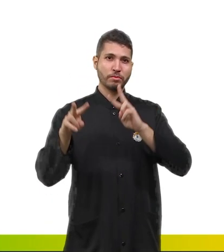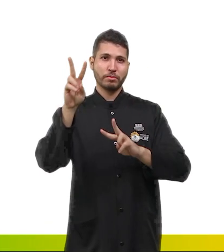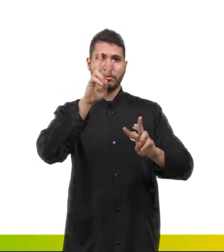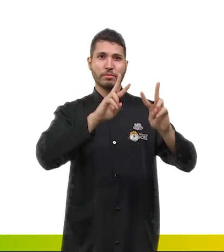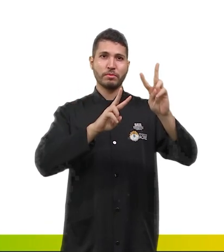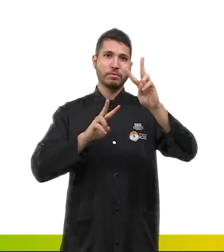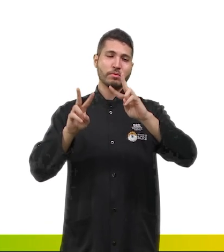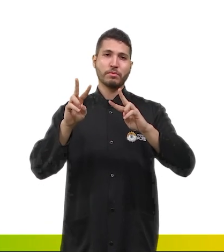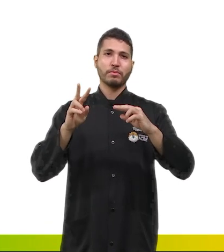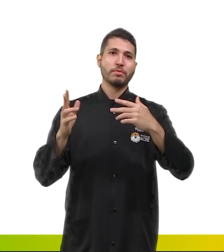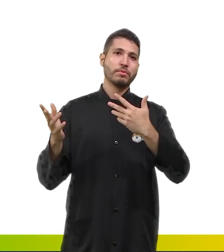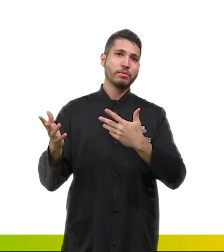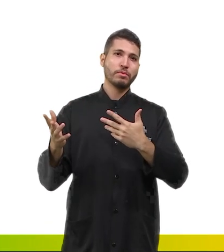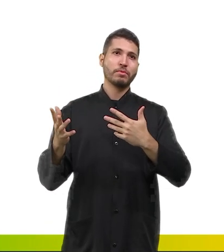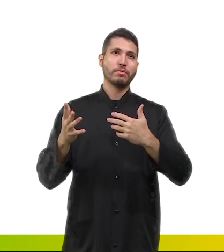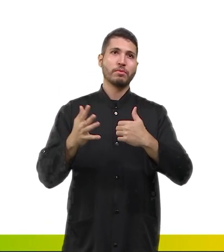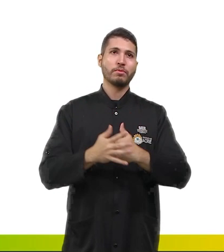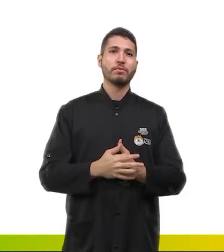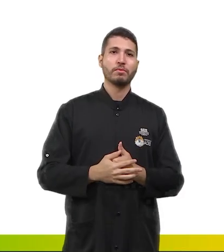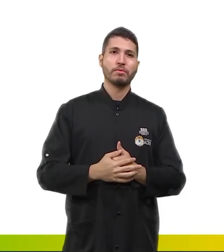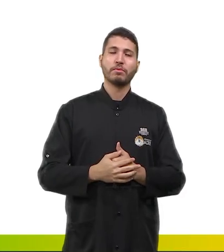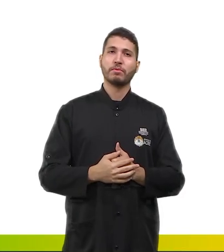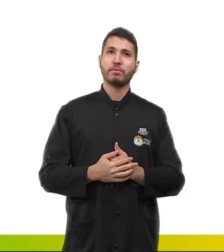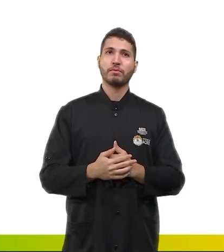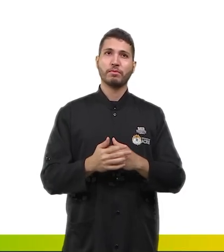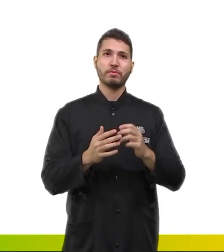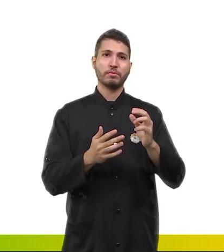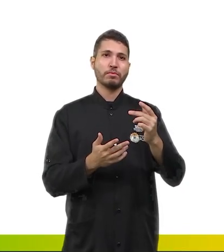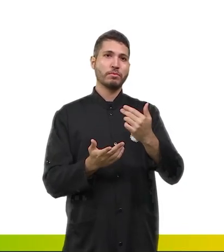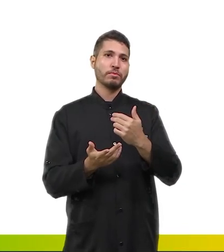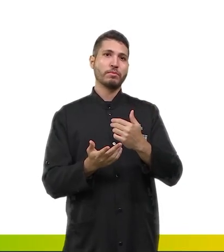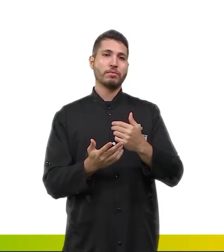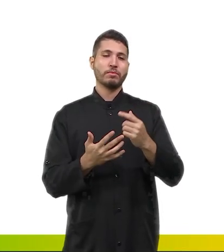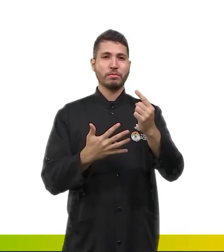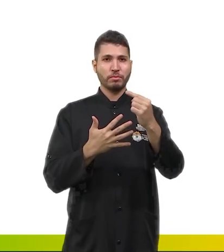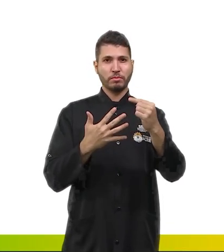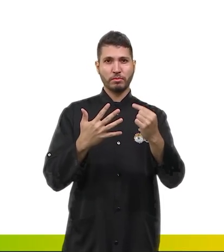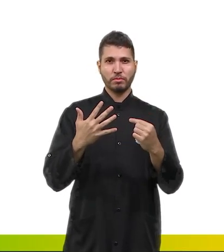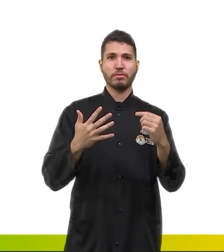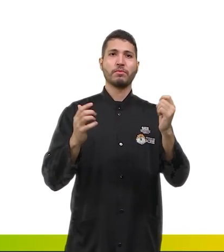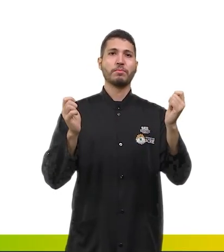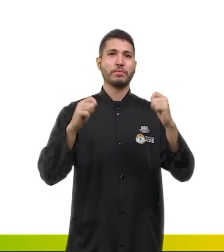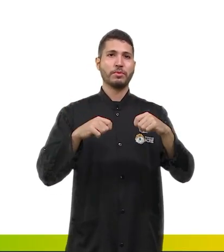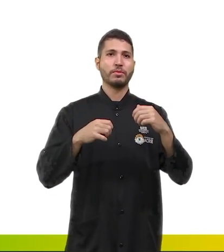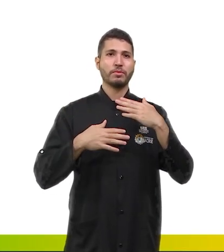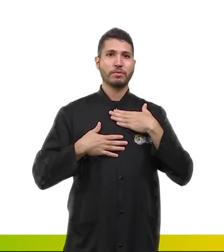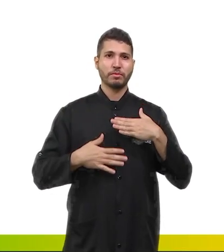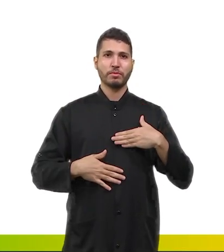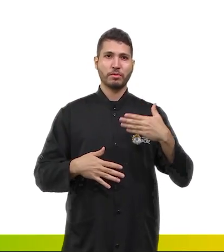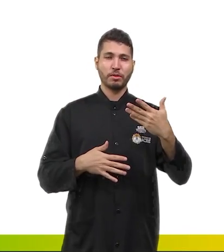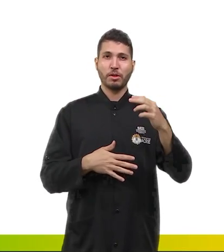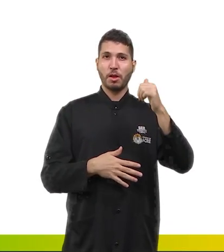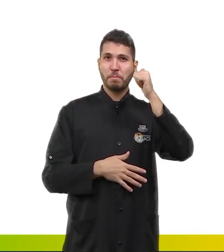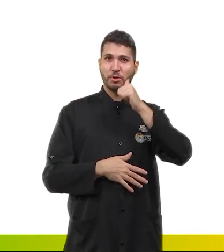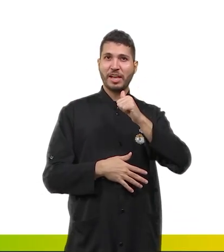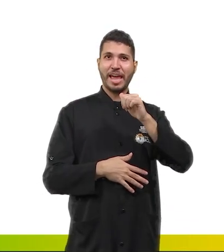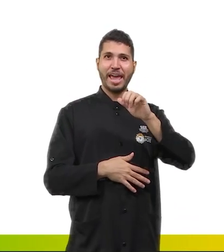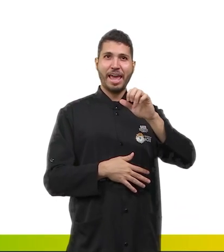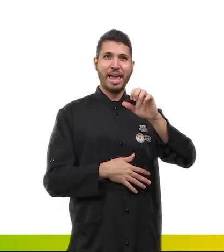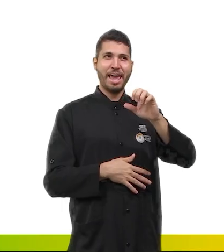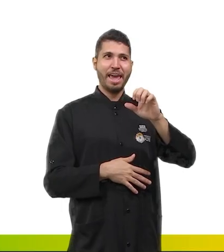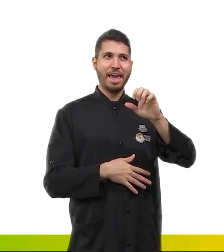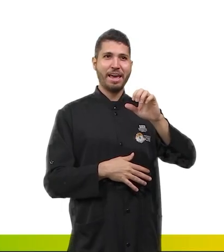mas todos os elementos que são incríveis neles são elementos da capacidade física. Mulher elástica,